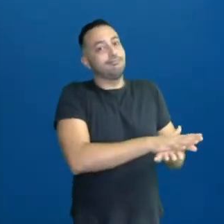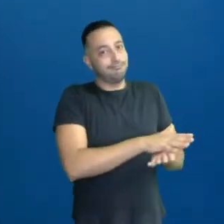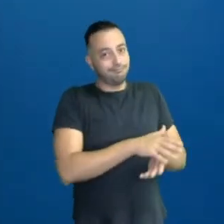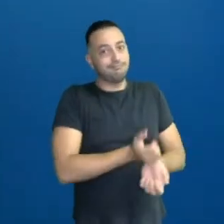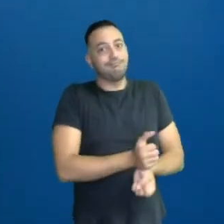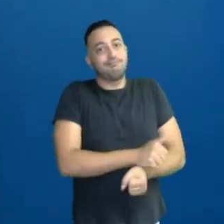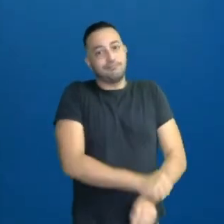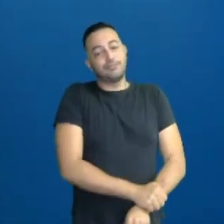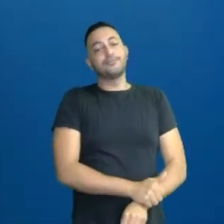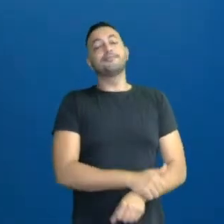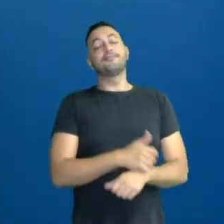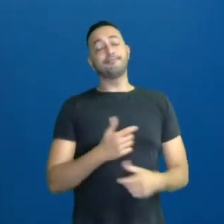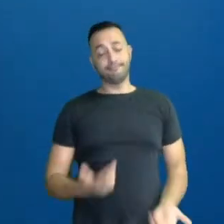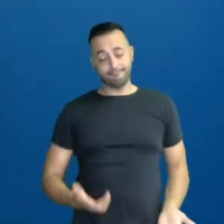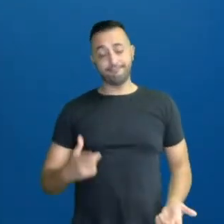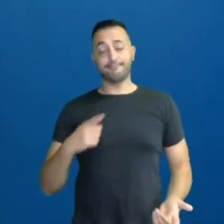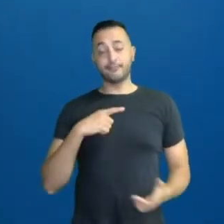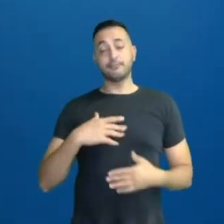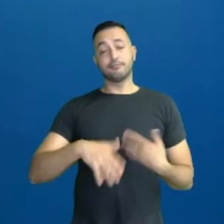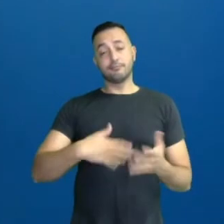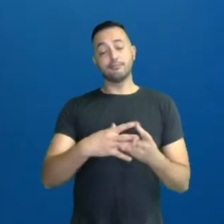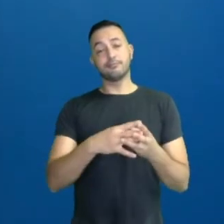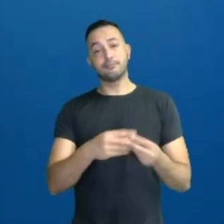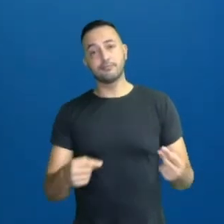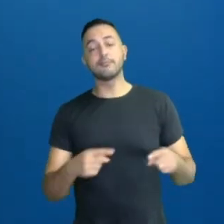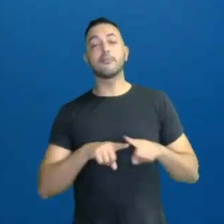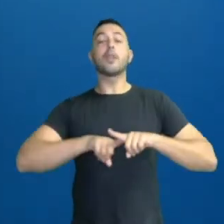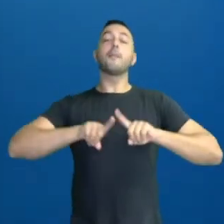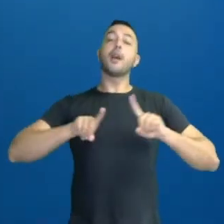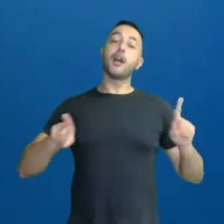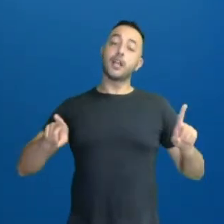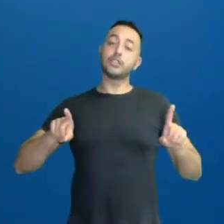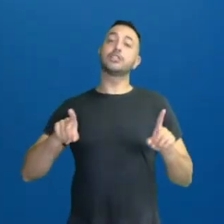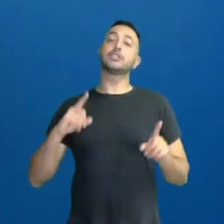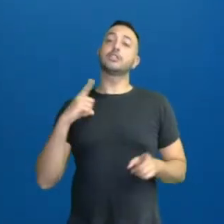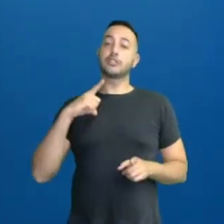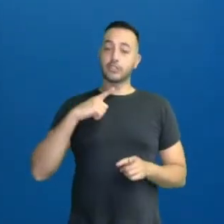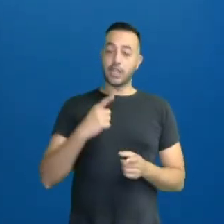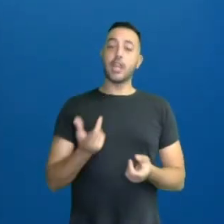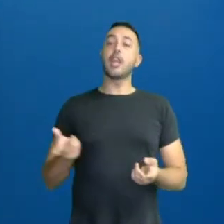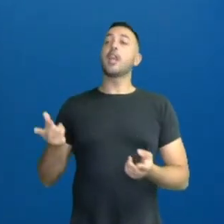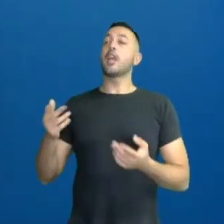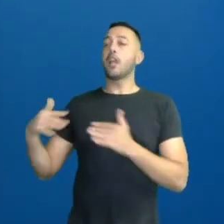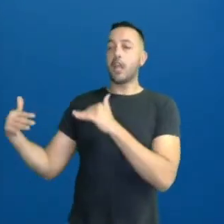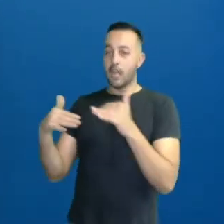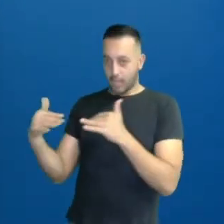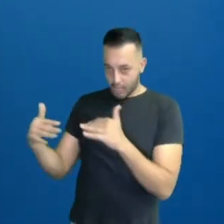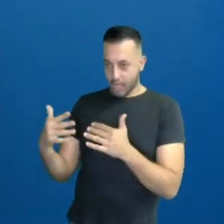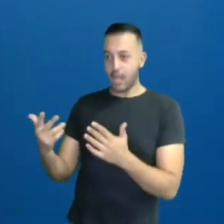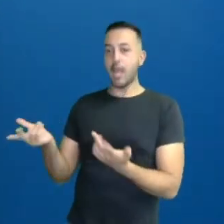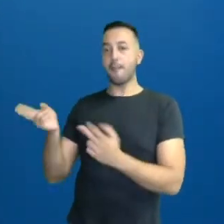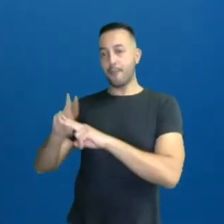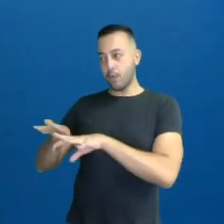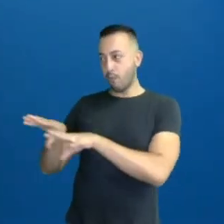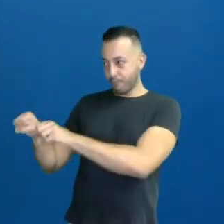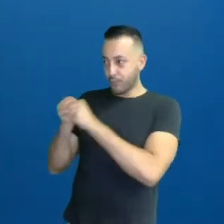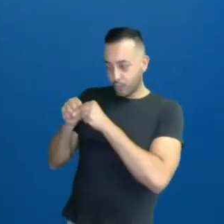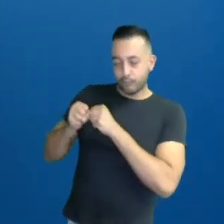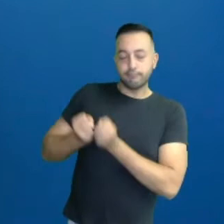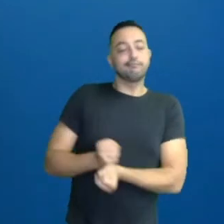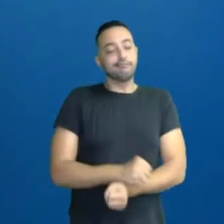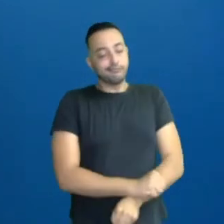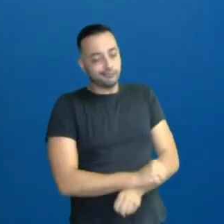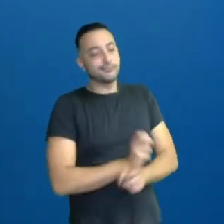durante os governos dos tiranos. Mas ela vai dar, por prisioneiros de guerra, vai dar continuidade e vai ser uma